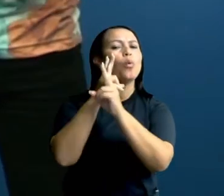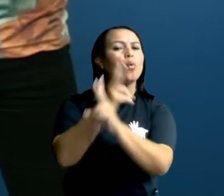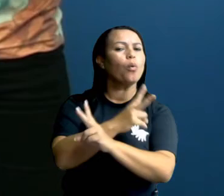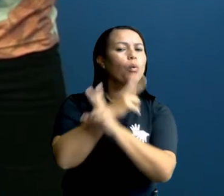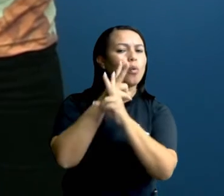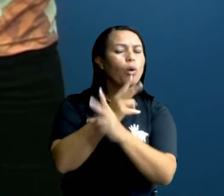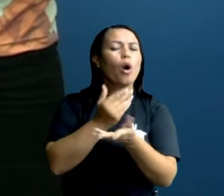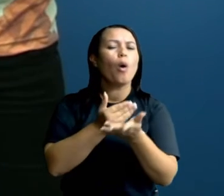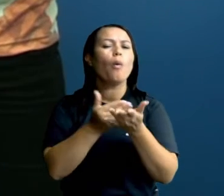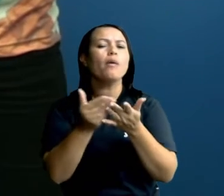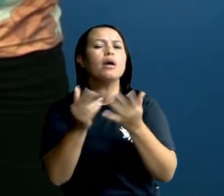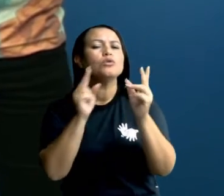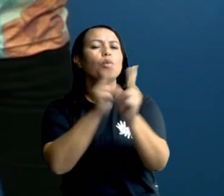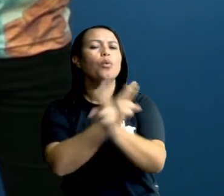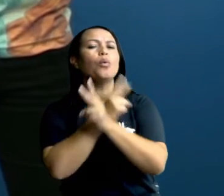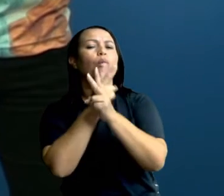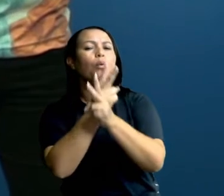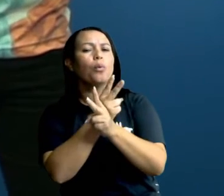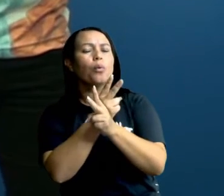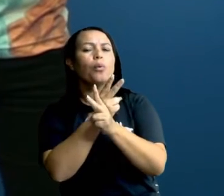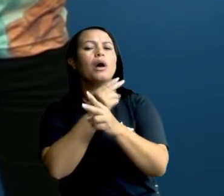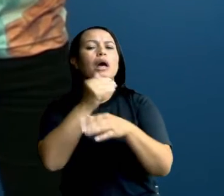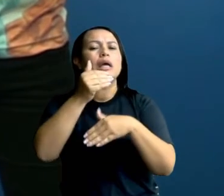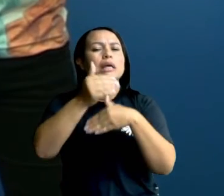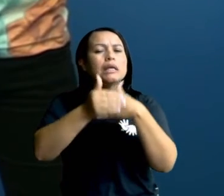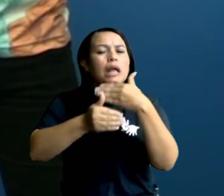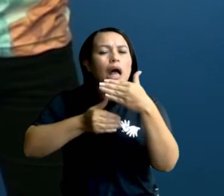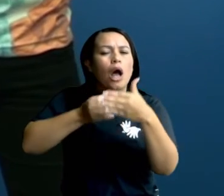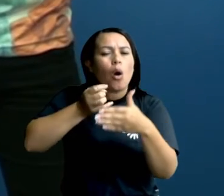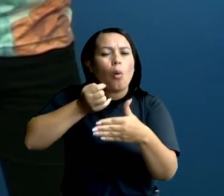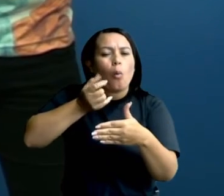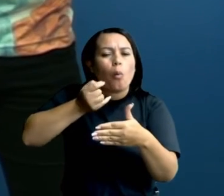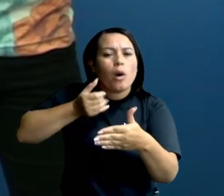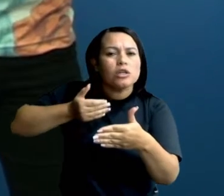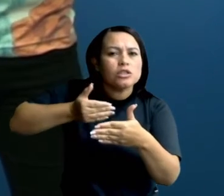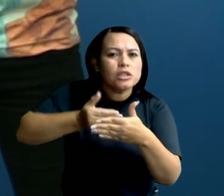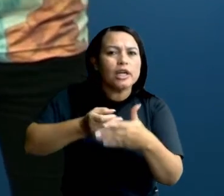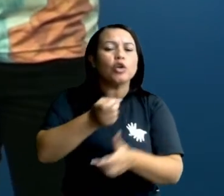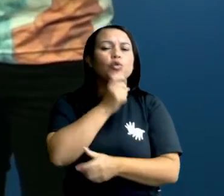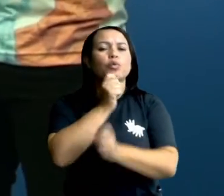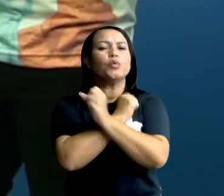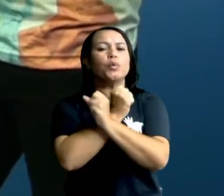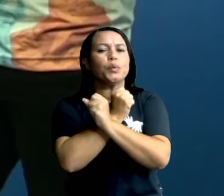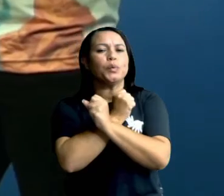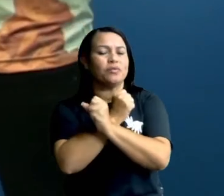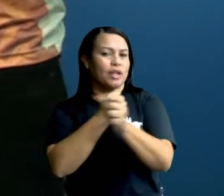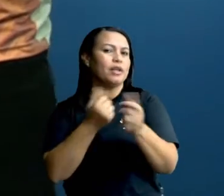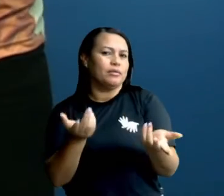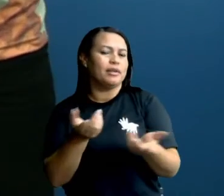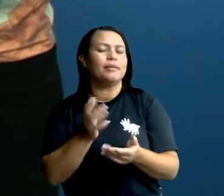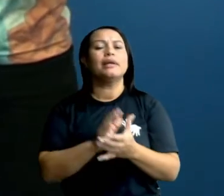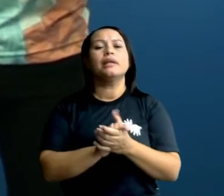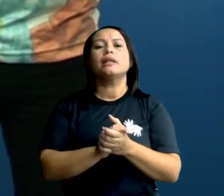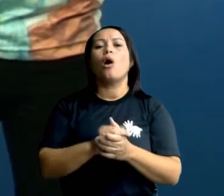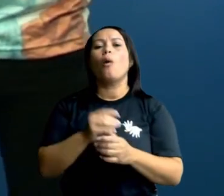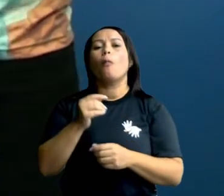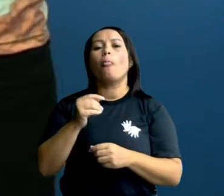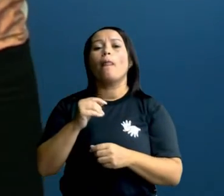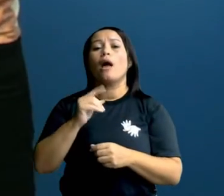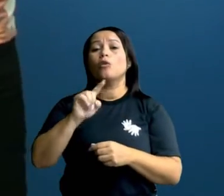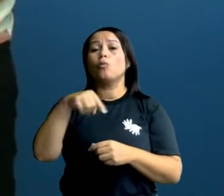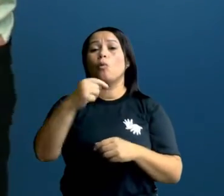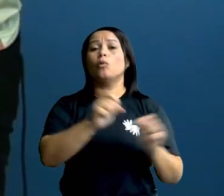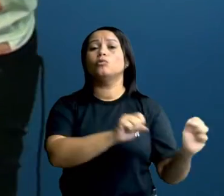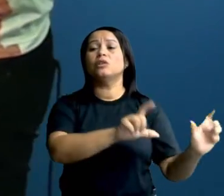acontecer um resfriamento e o inverno vai se comportar como sendo a estação mais fria nesse sentido, né? Aí no próximo slide